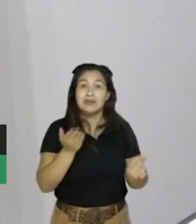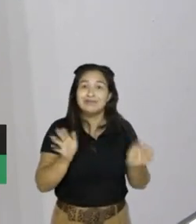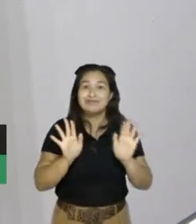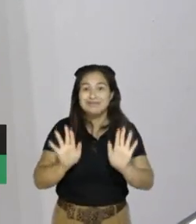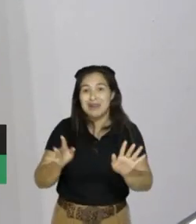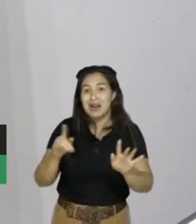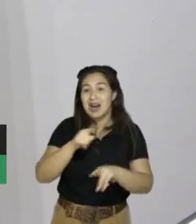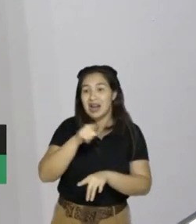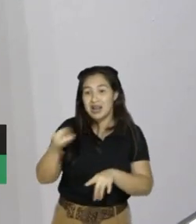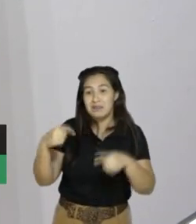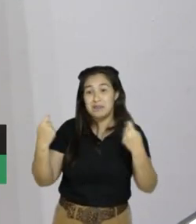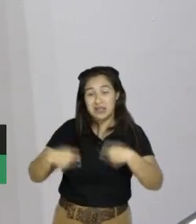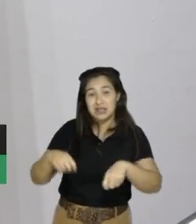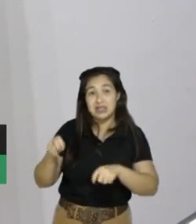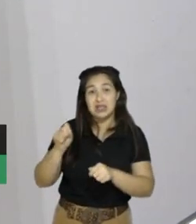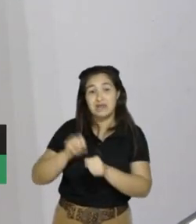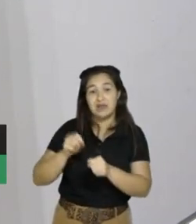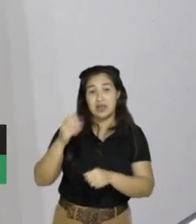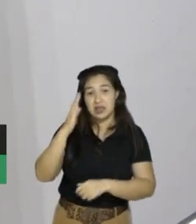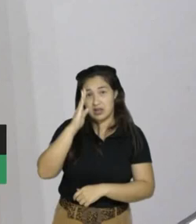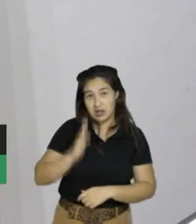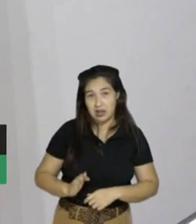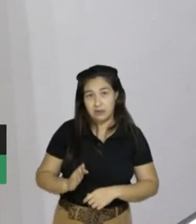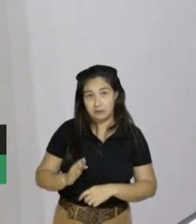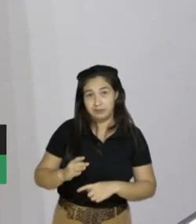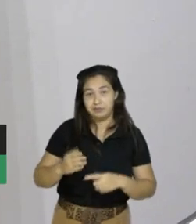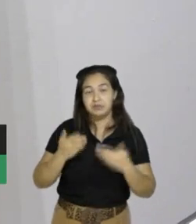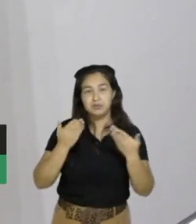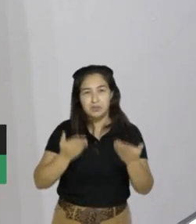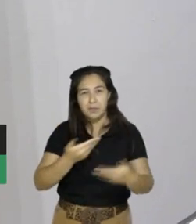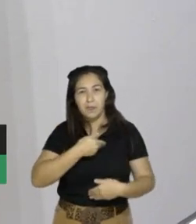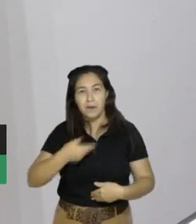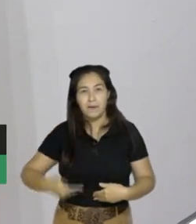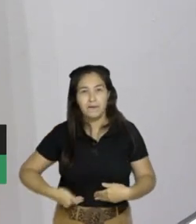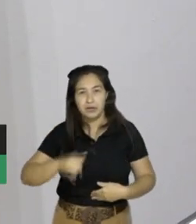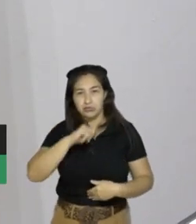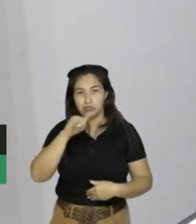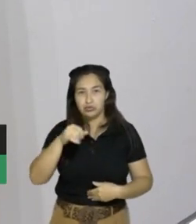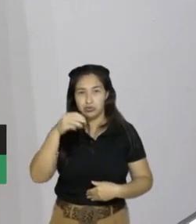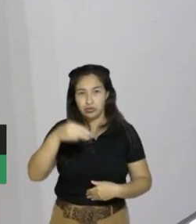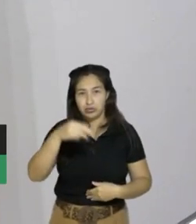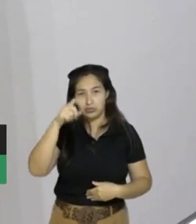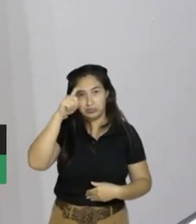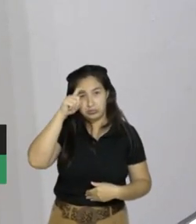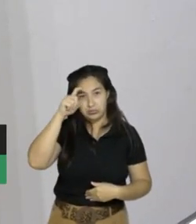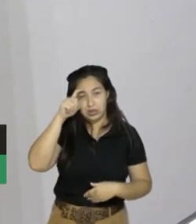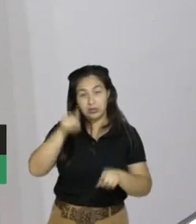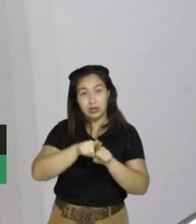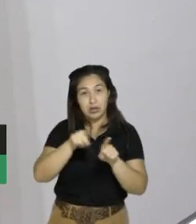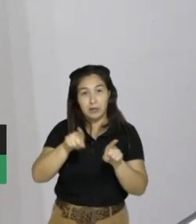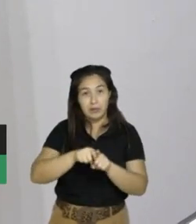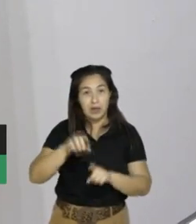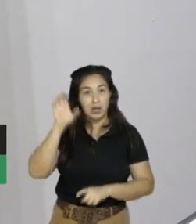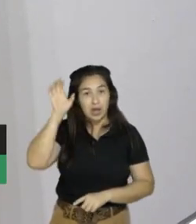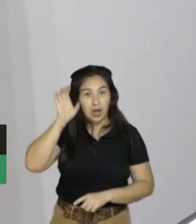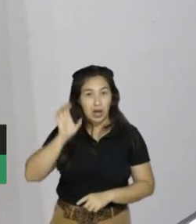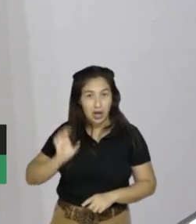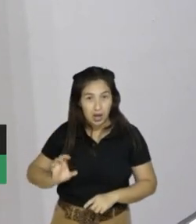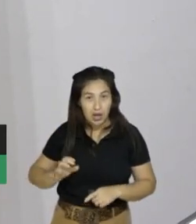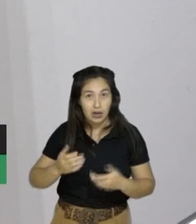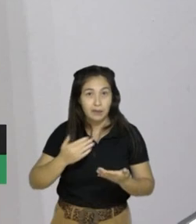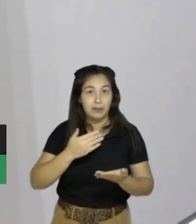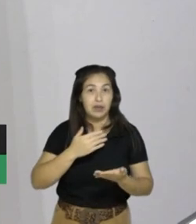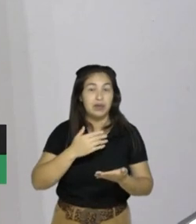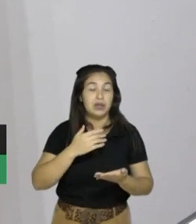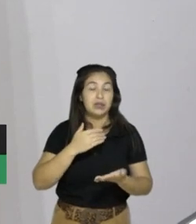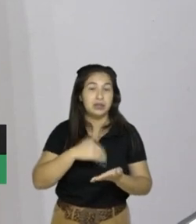estar ressaltando também do governo Jorginho Melo juntamente com a secretária de saúde carne Zanotto esse trabalho bonito